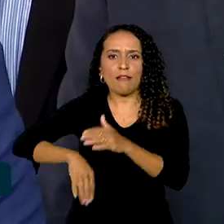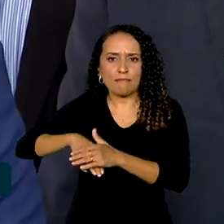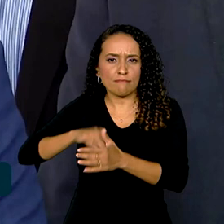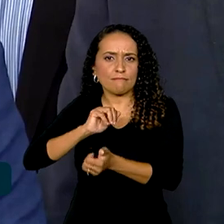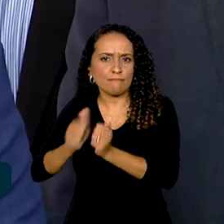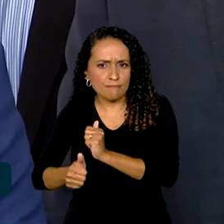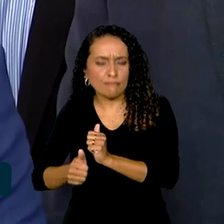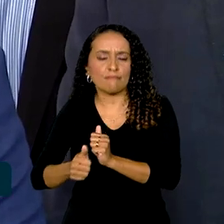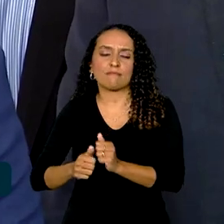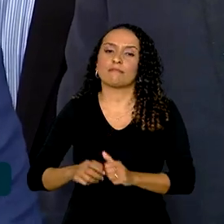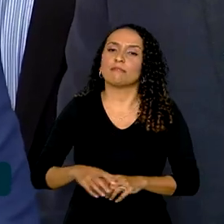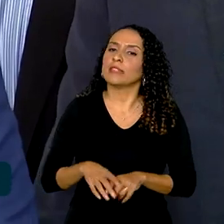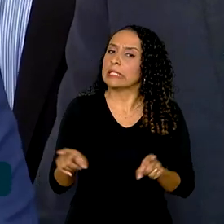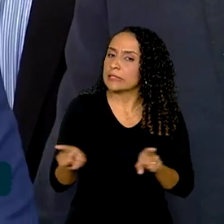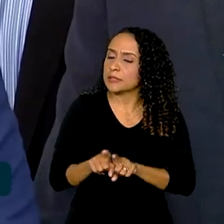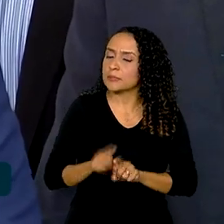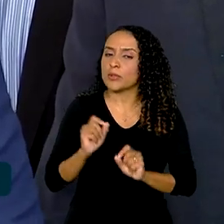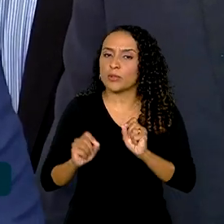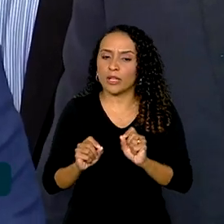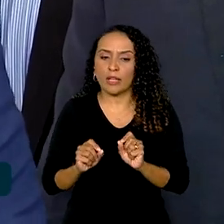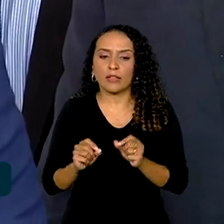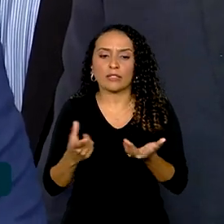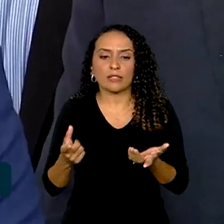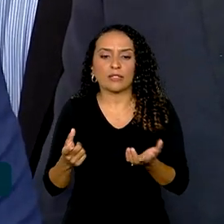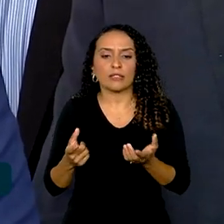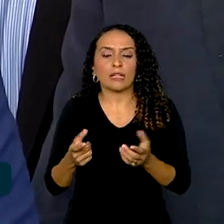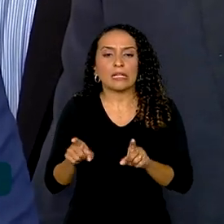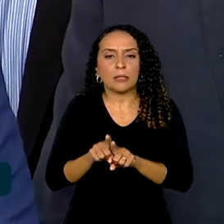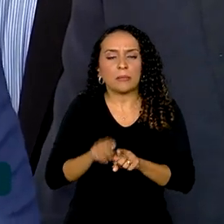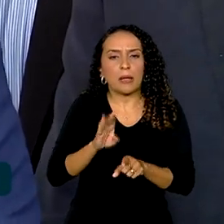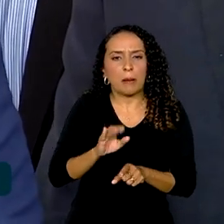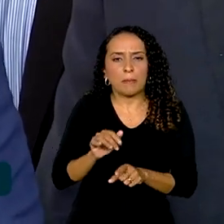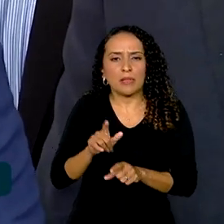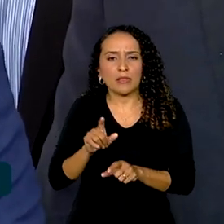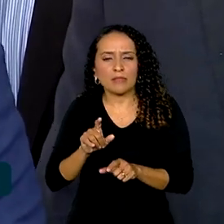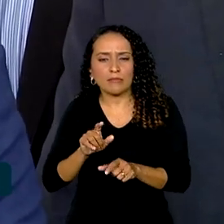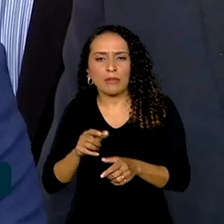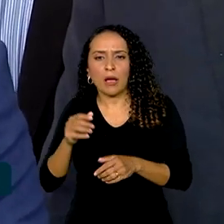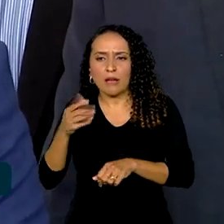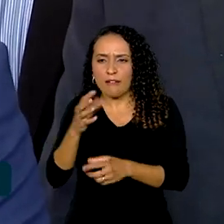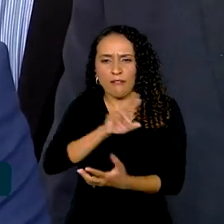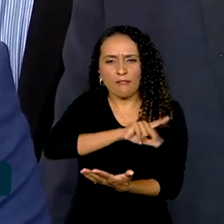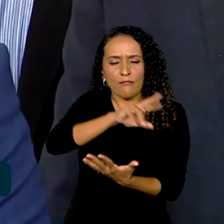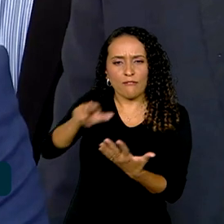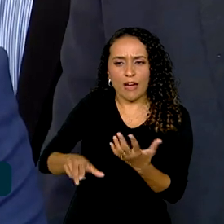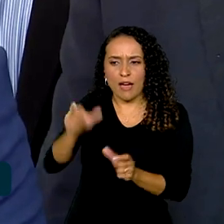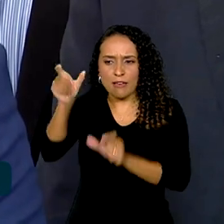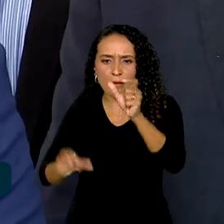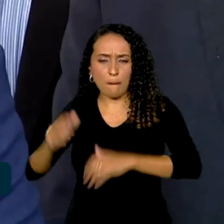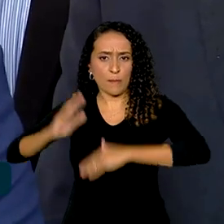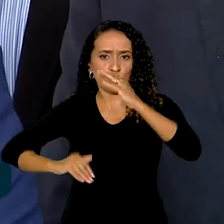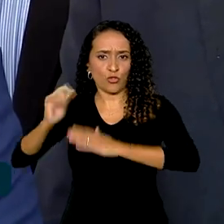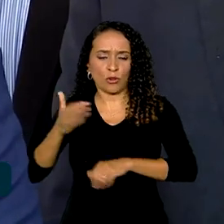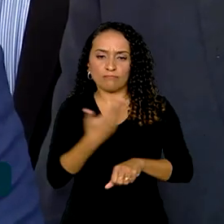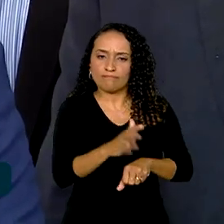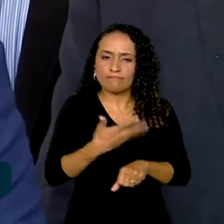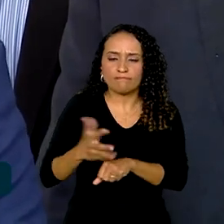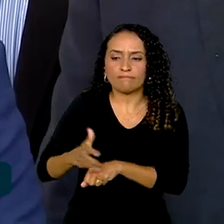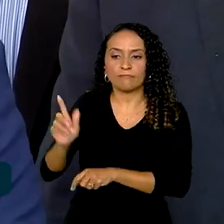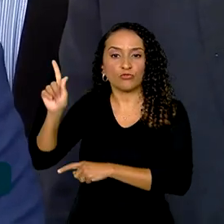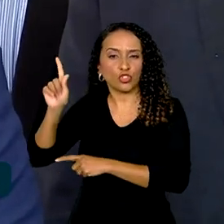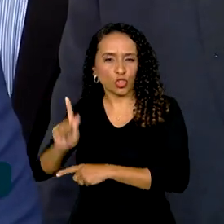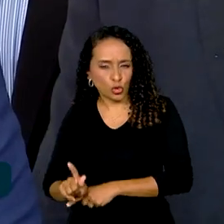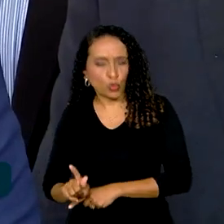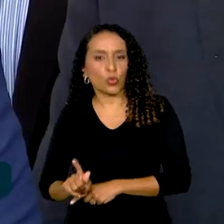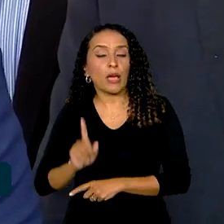jogando. E também a cadeia ali de gestão, com muitas treinadoras sendo preparadas, muitas gestoras.